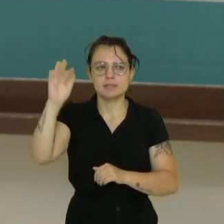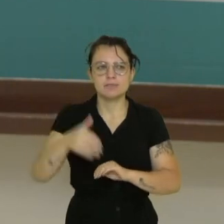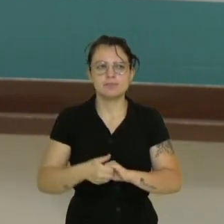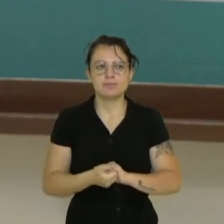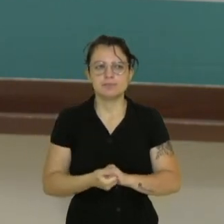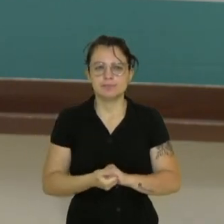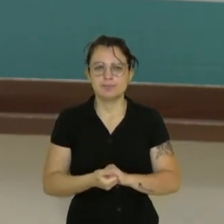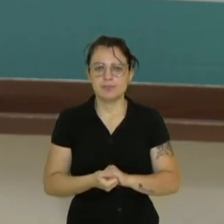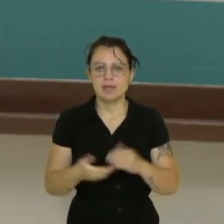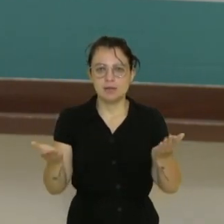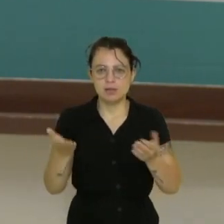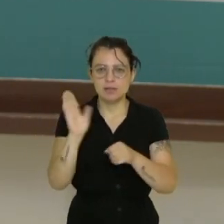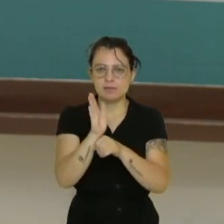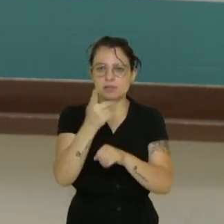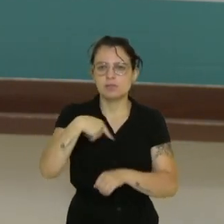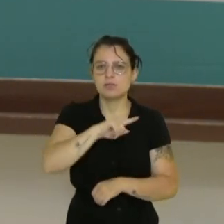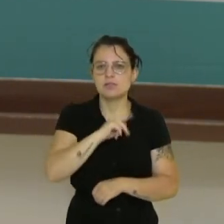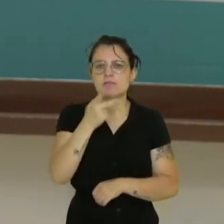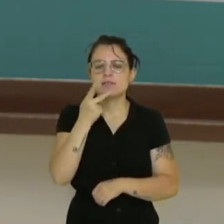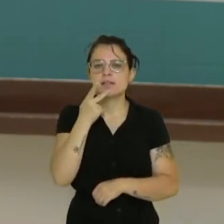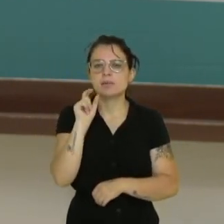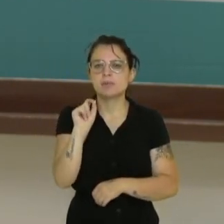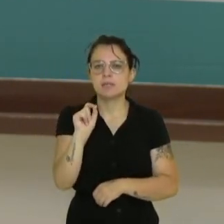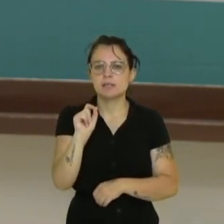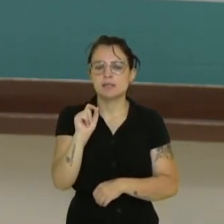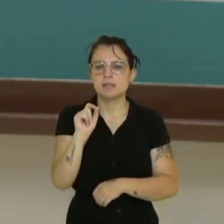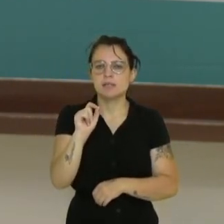latina. Nesse vídeo, nós falamos